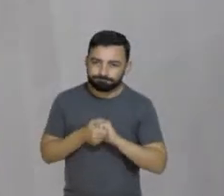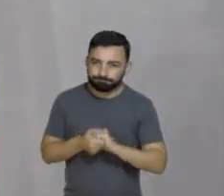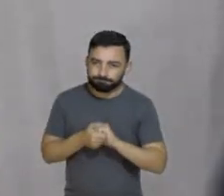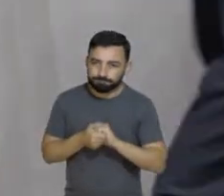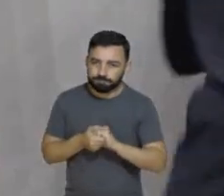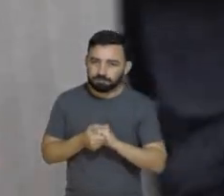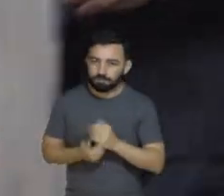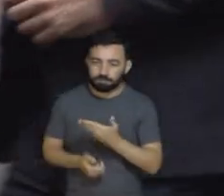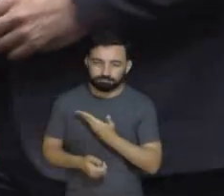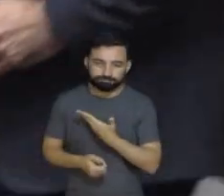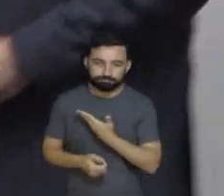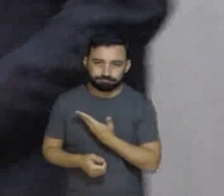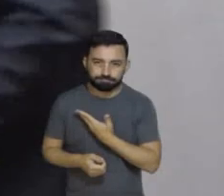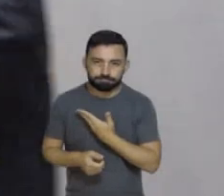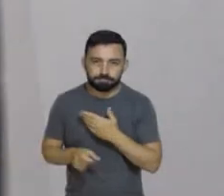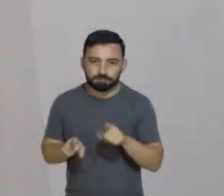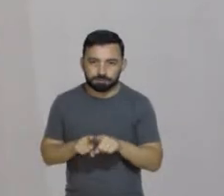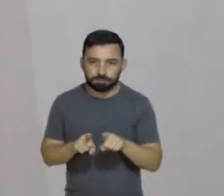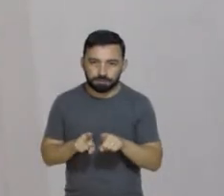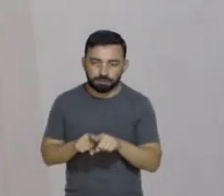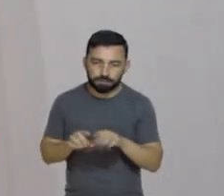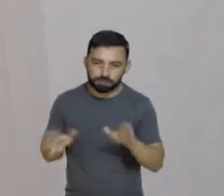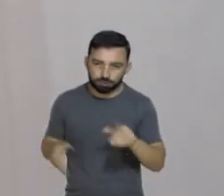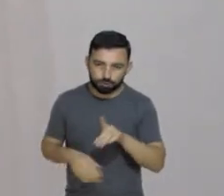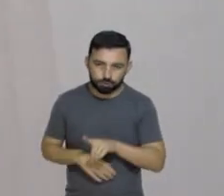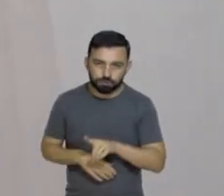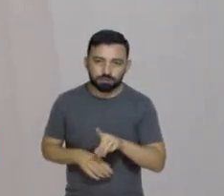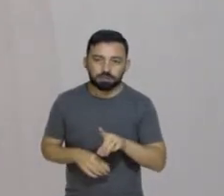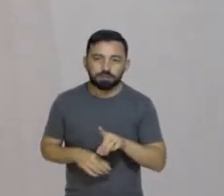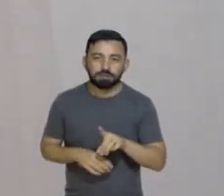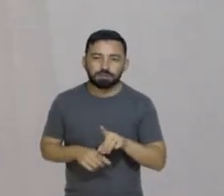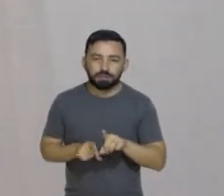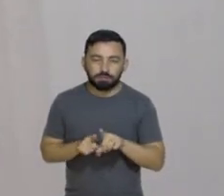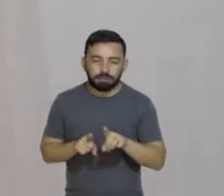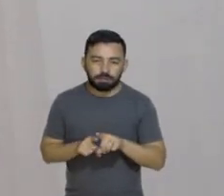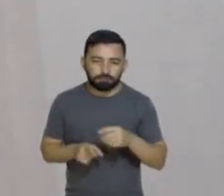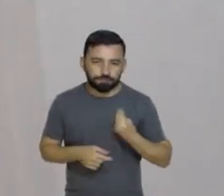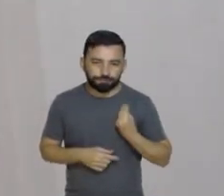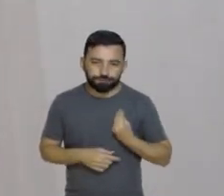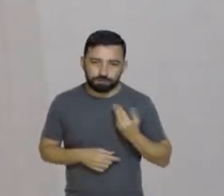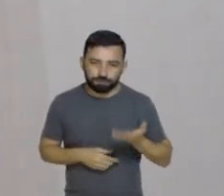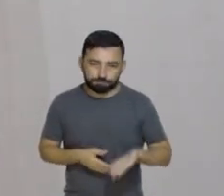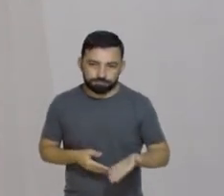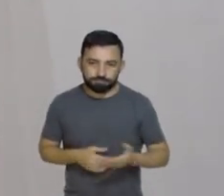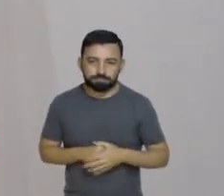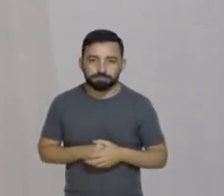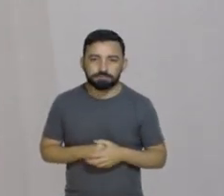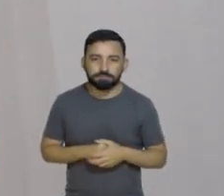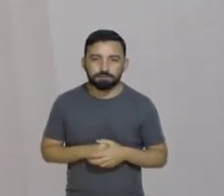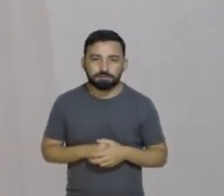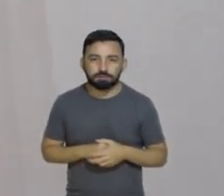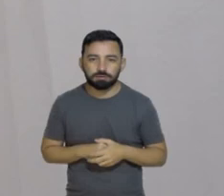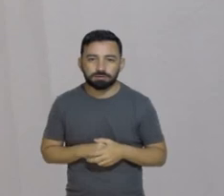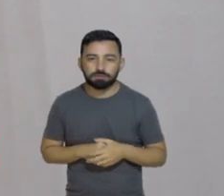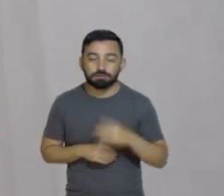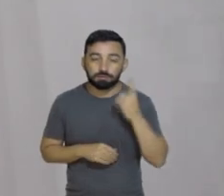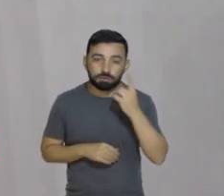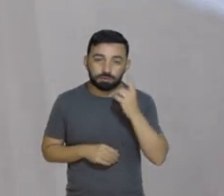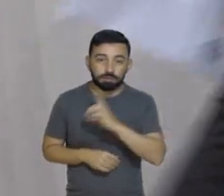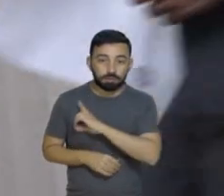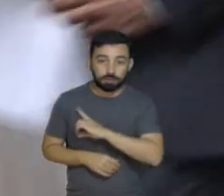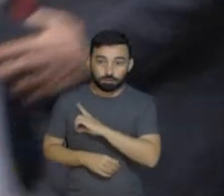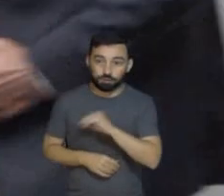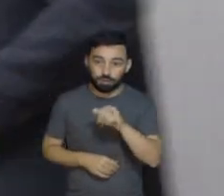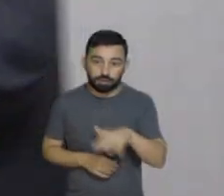colegas da mesa diretora, os colegas fazem presente também, o ex-colega deputado, delegado